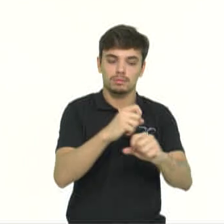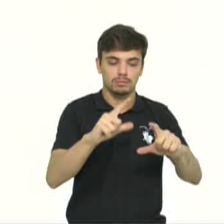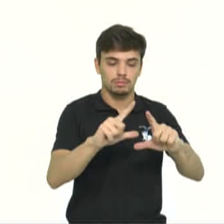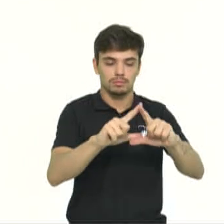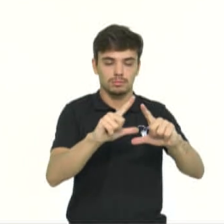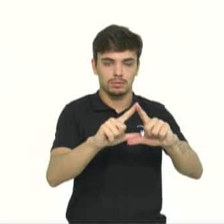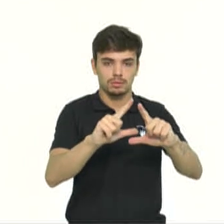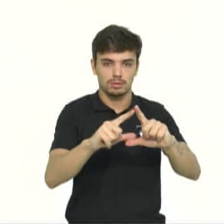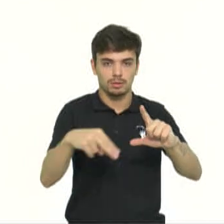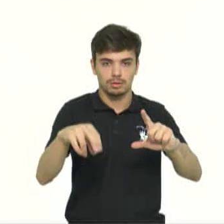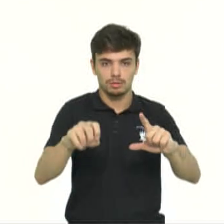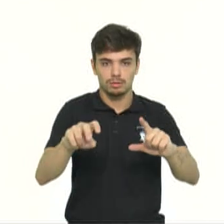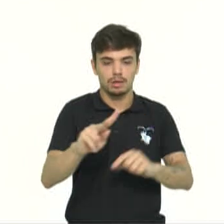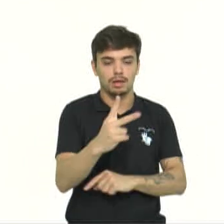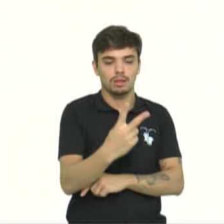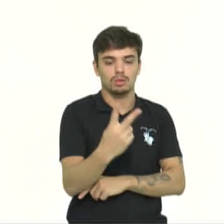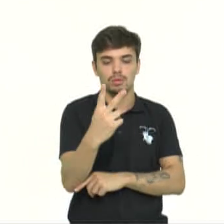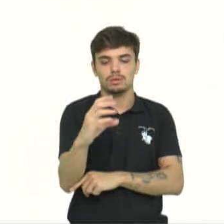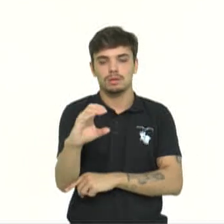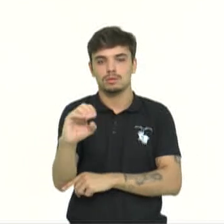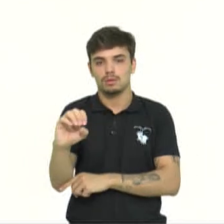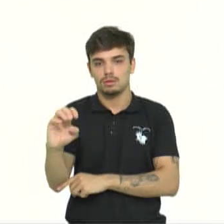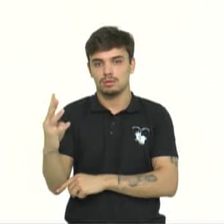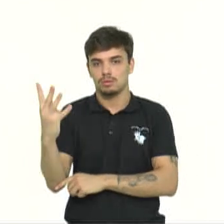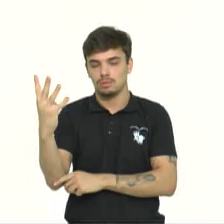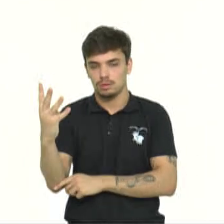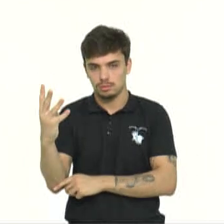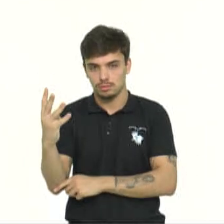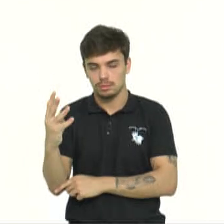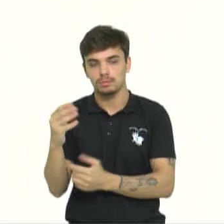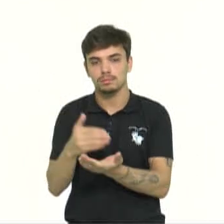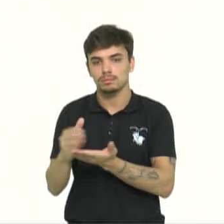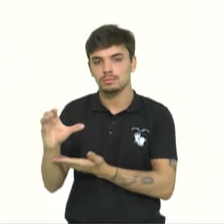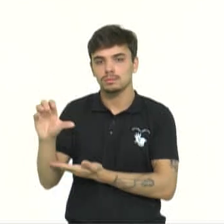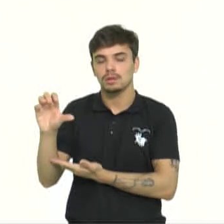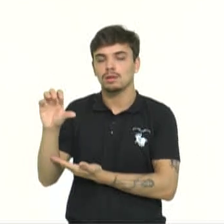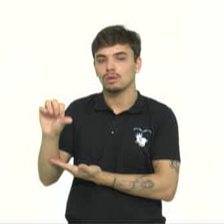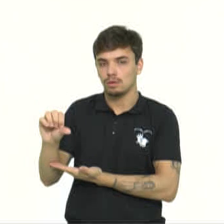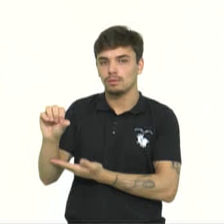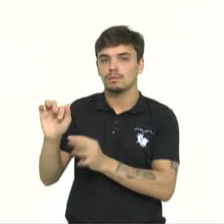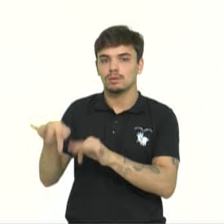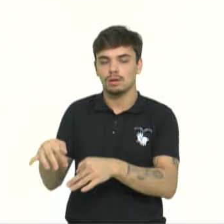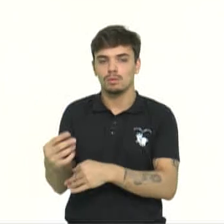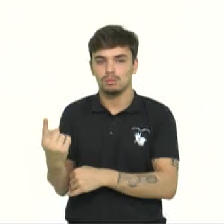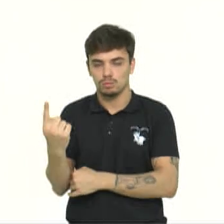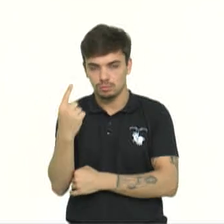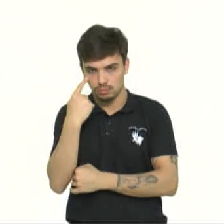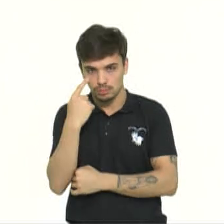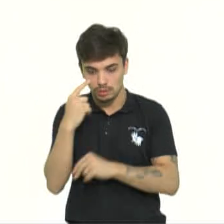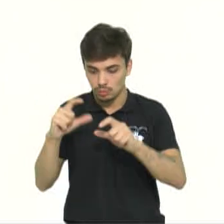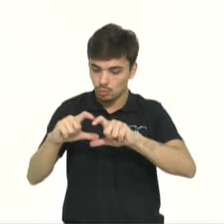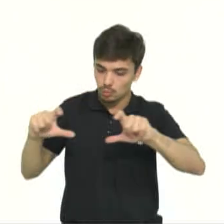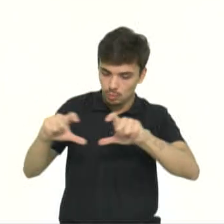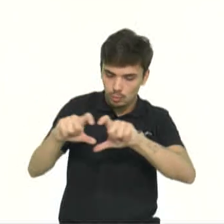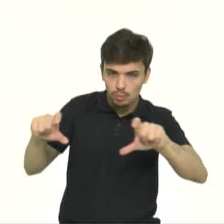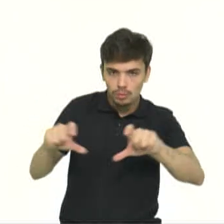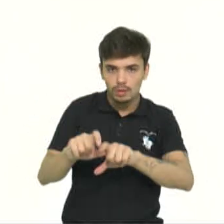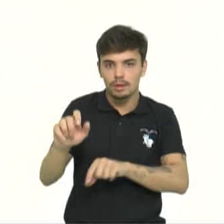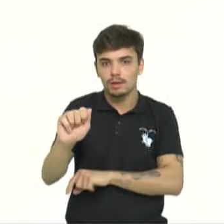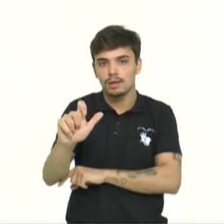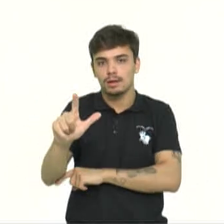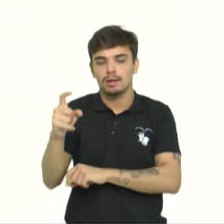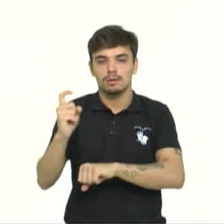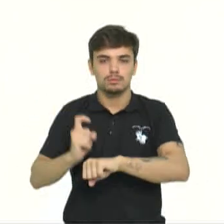do H2SO4, final 0, inicial 1, NOx 1, e esse será o coeficiente do Al